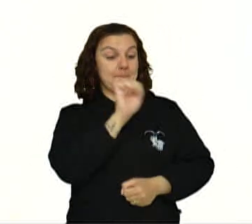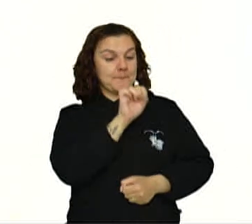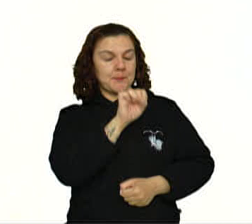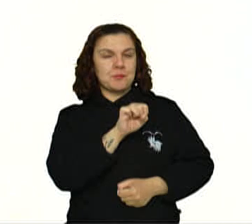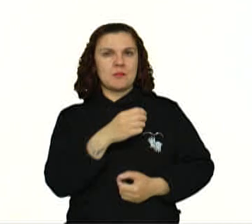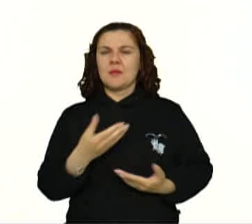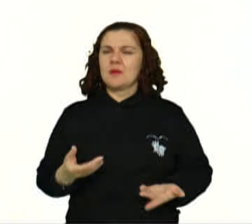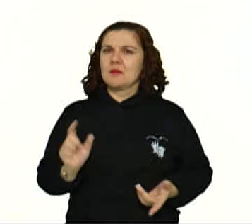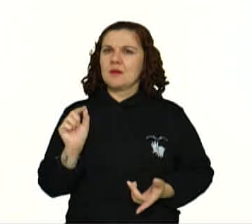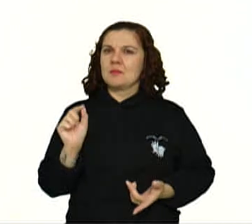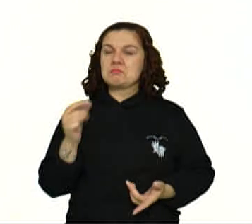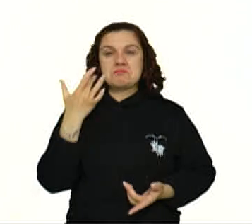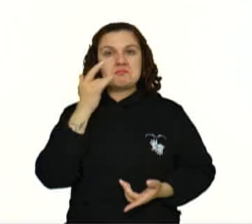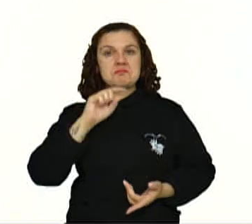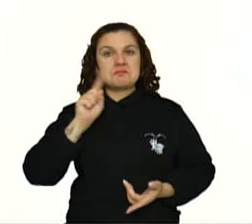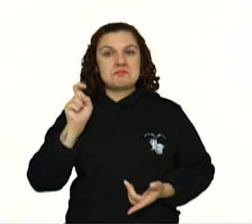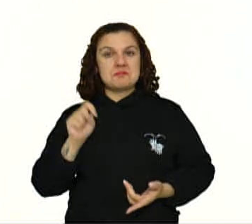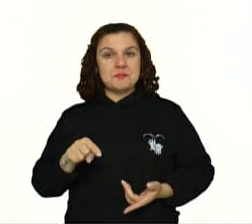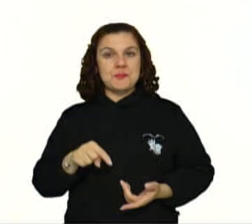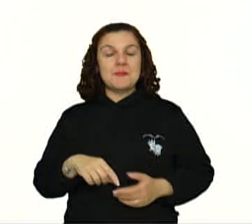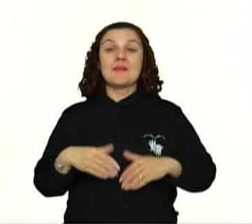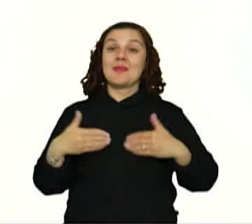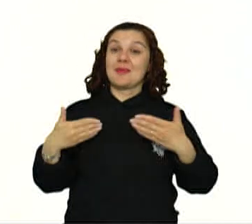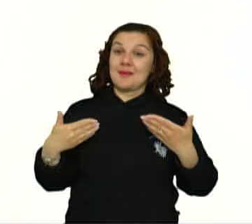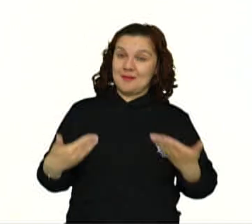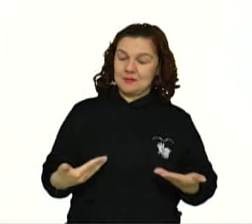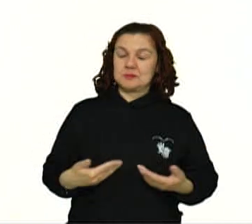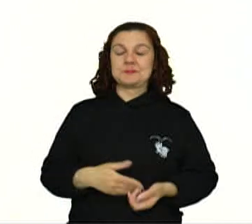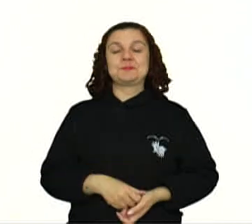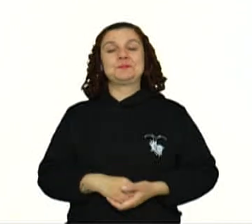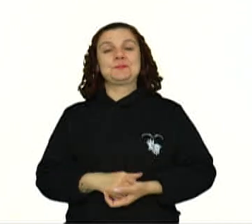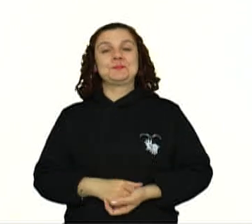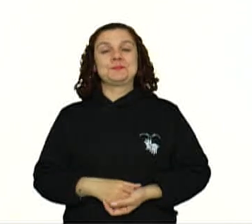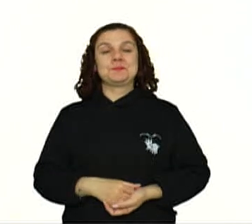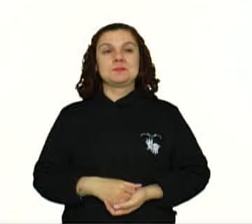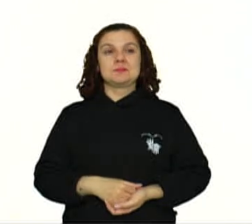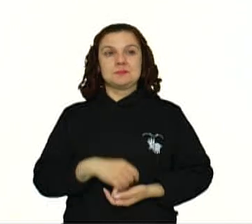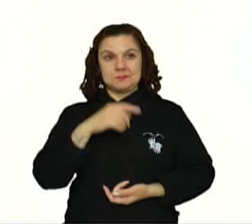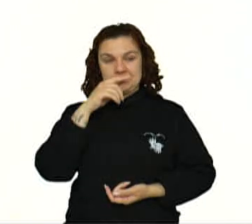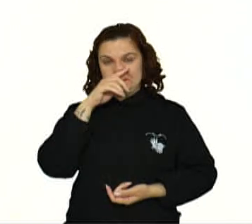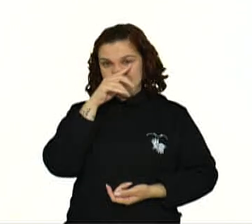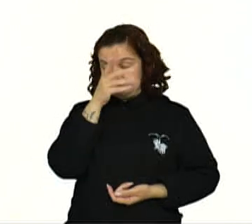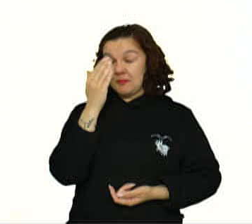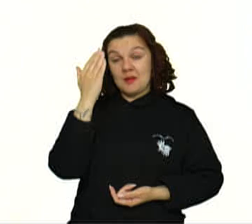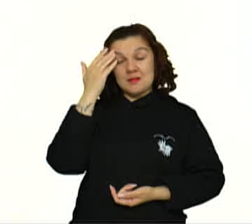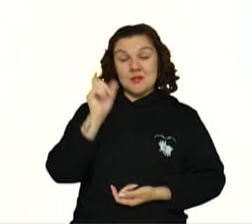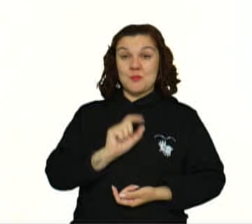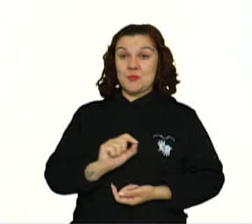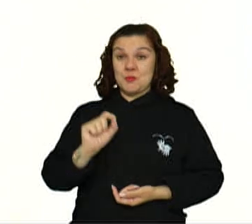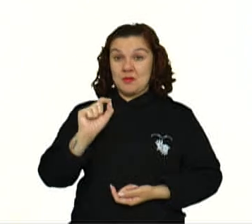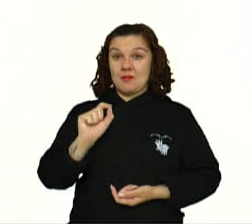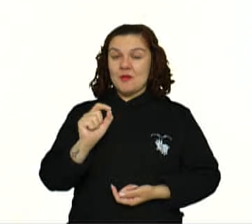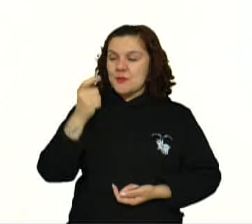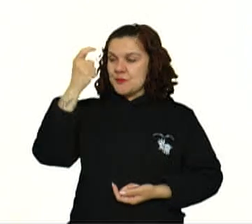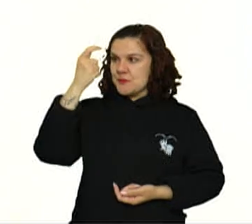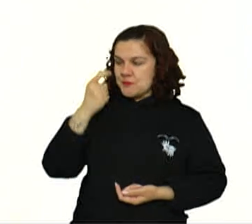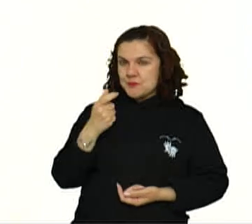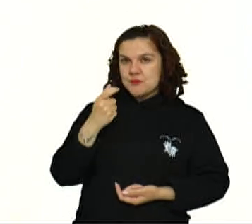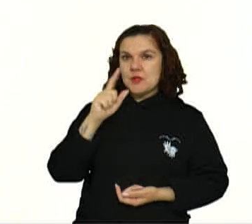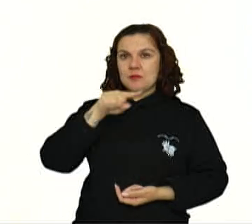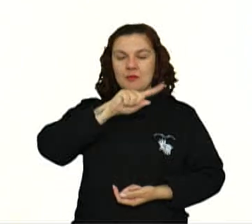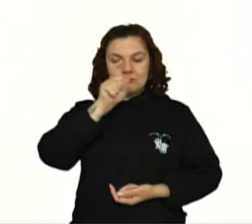bateram? Quem? Não sei, né? Então, indeterminado. Sabe-se que um sujeito